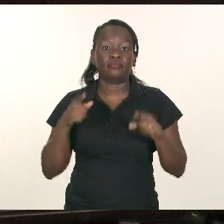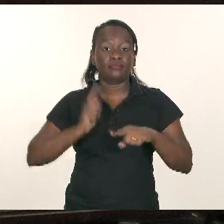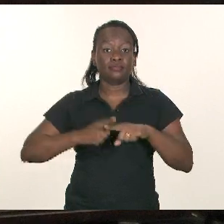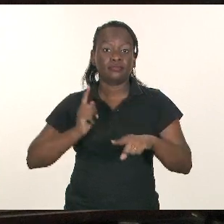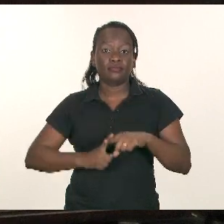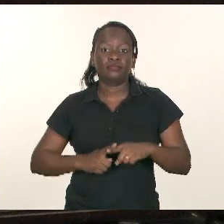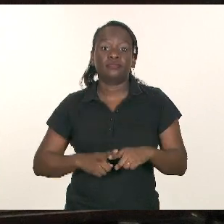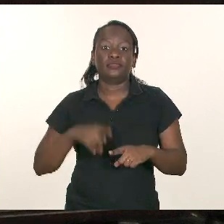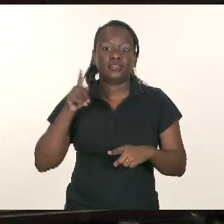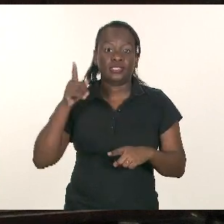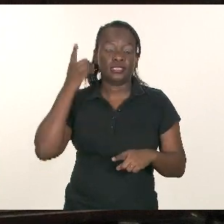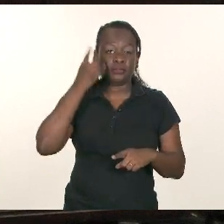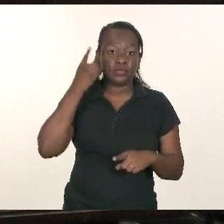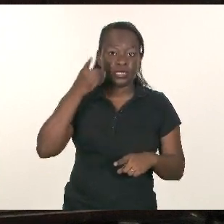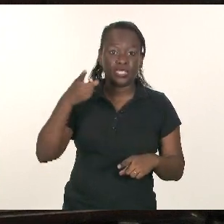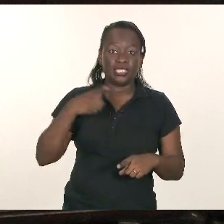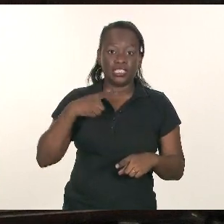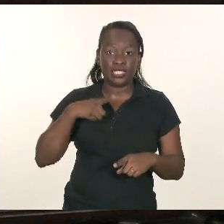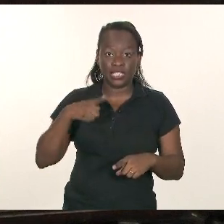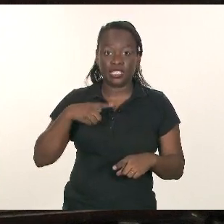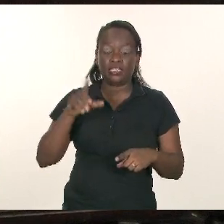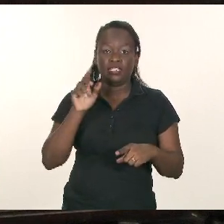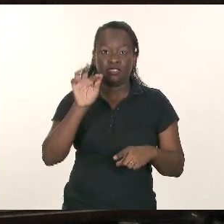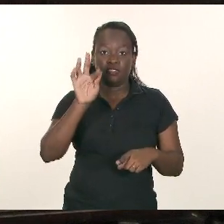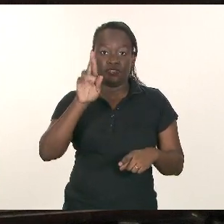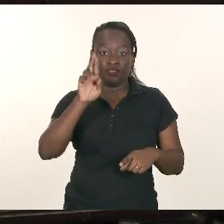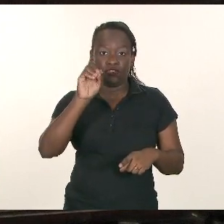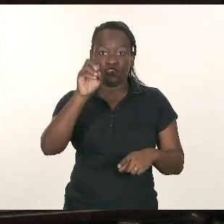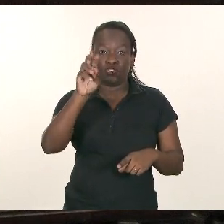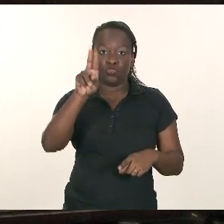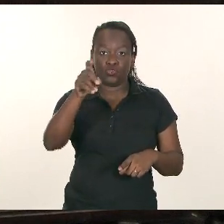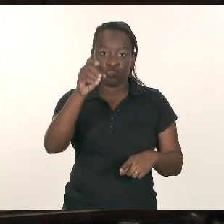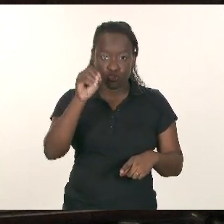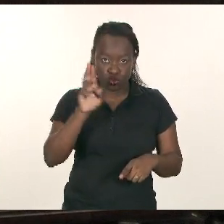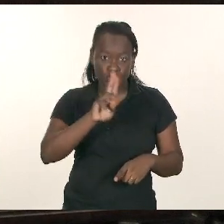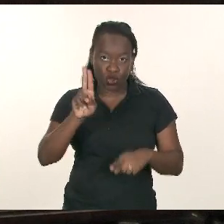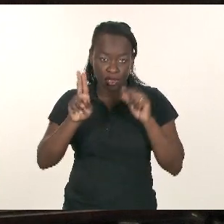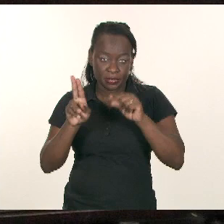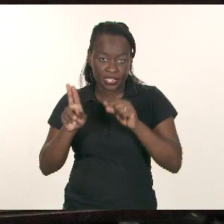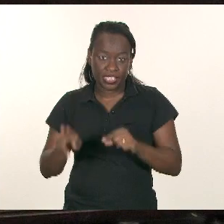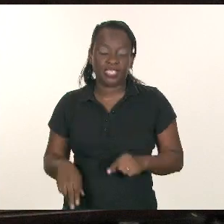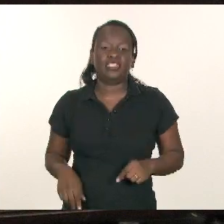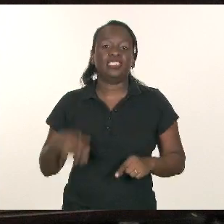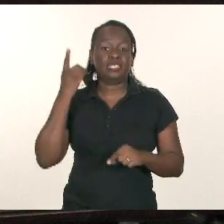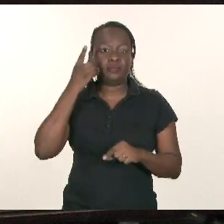porque aquele deputado que tem frouxo até no nome,